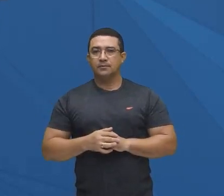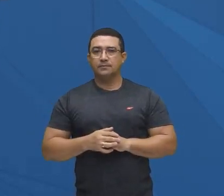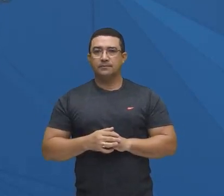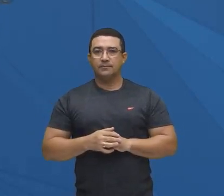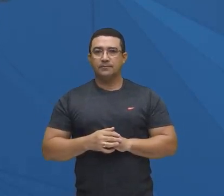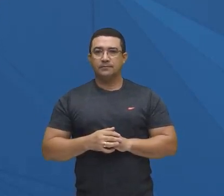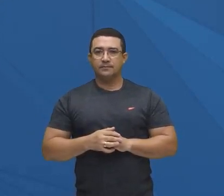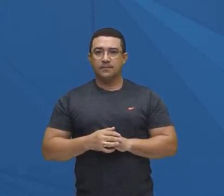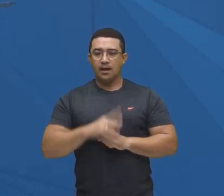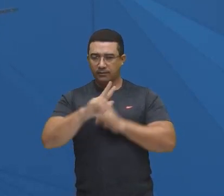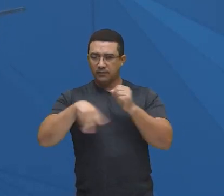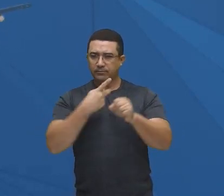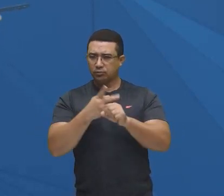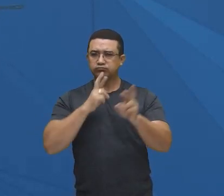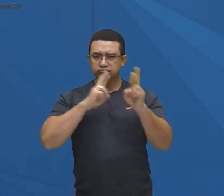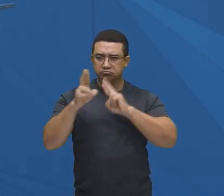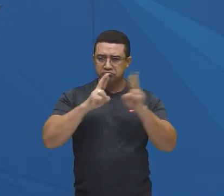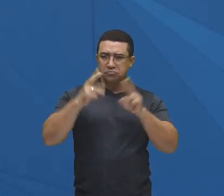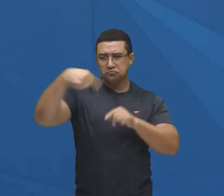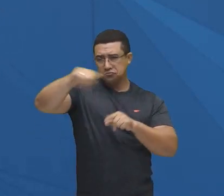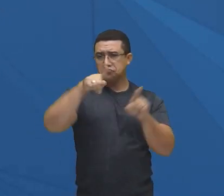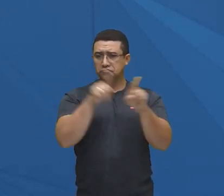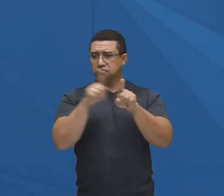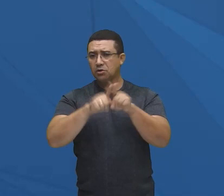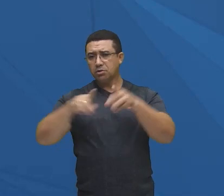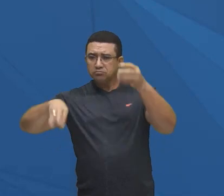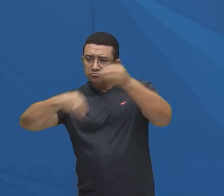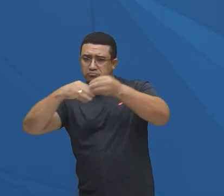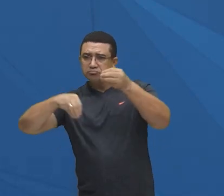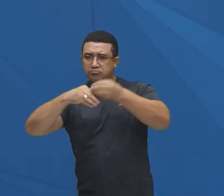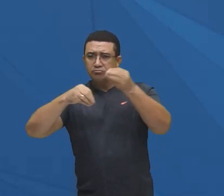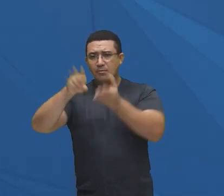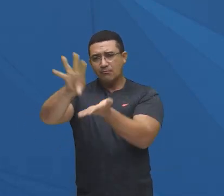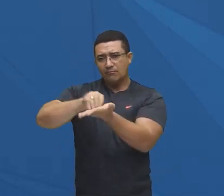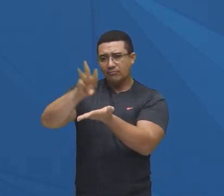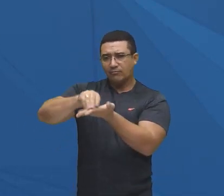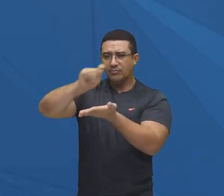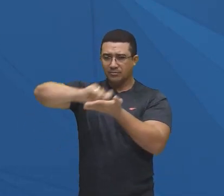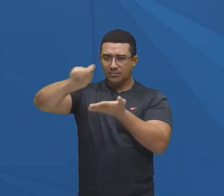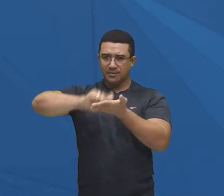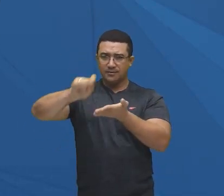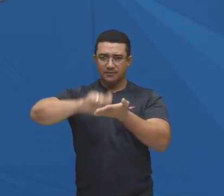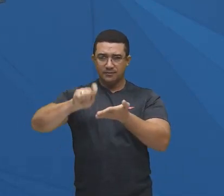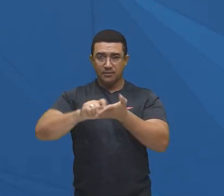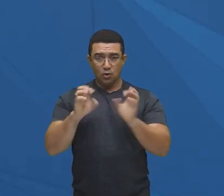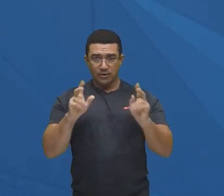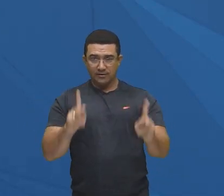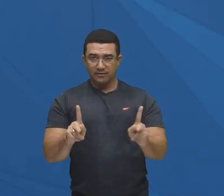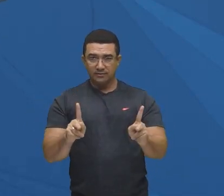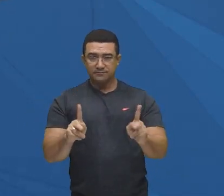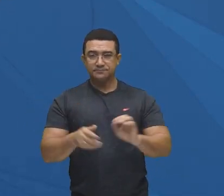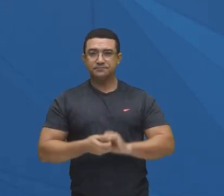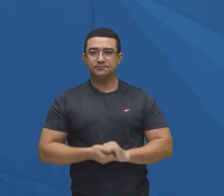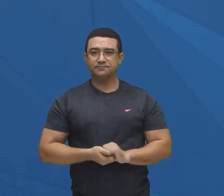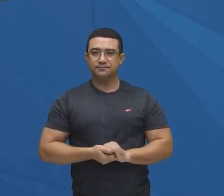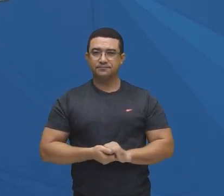faz as considerações e vocês também podem fazer aí as anotações de vocês, entendeu? Então vamos lá,